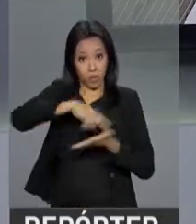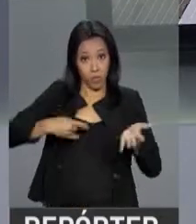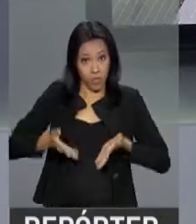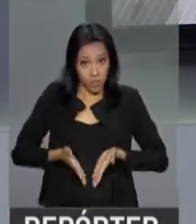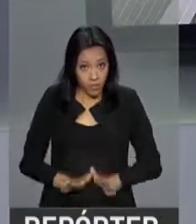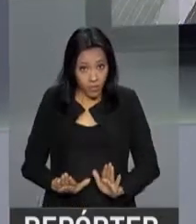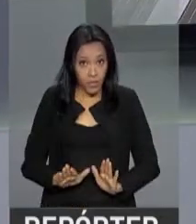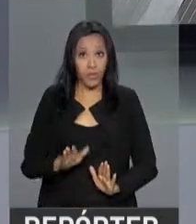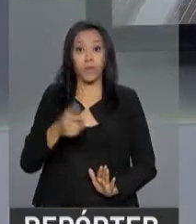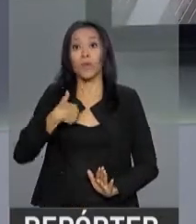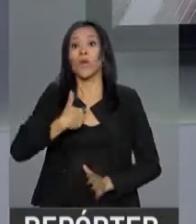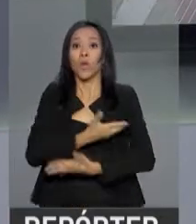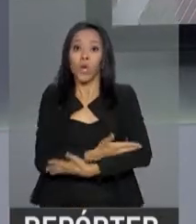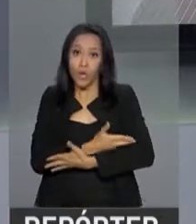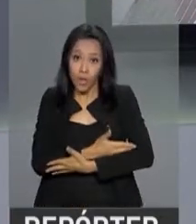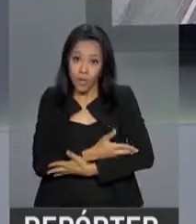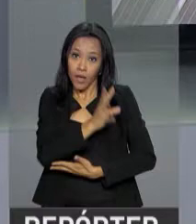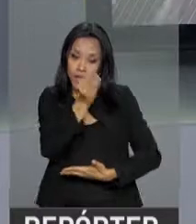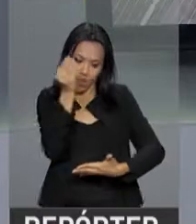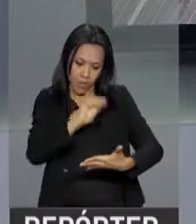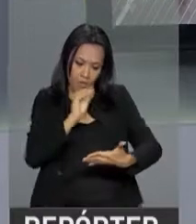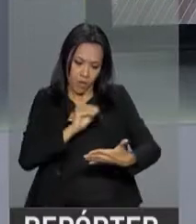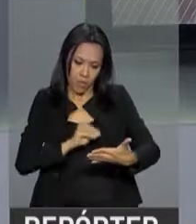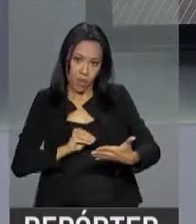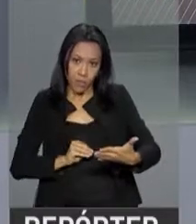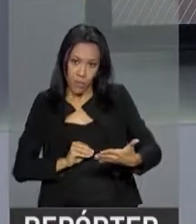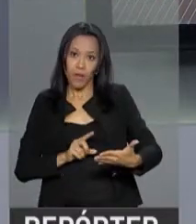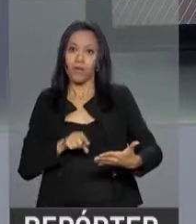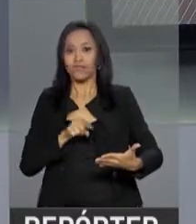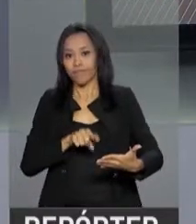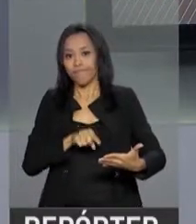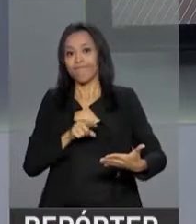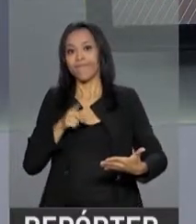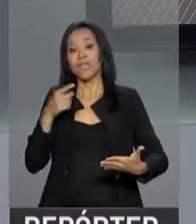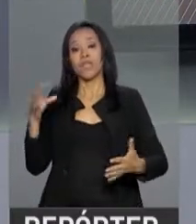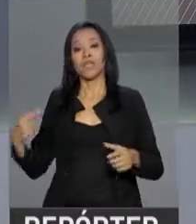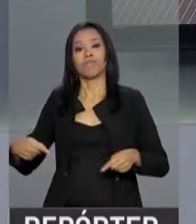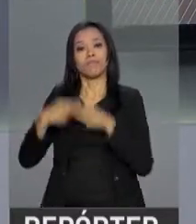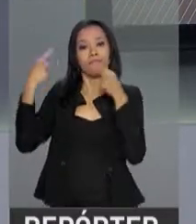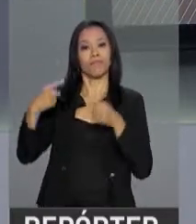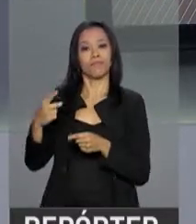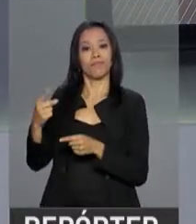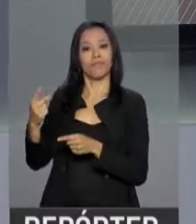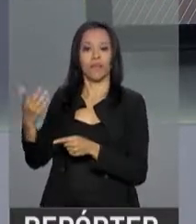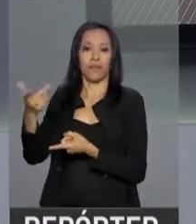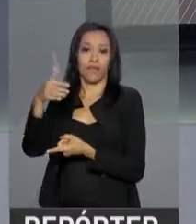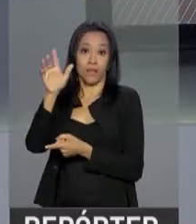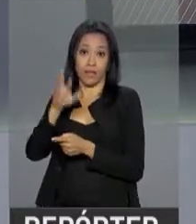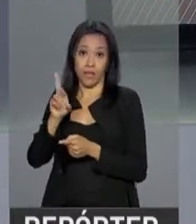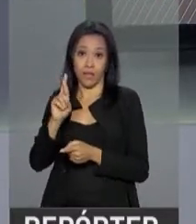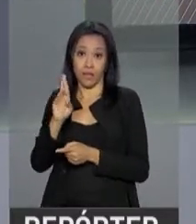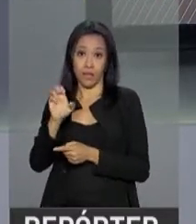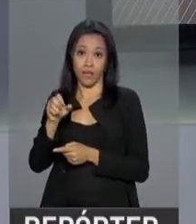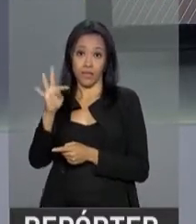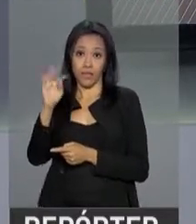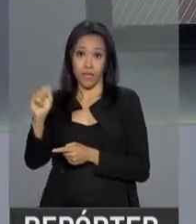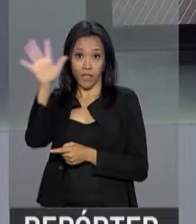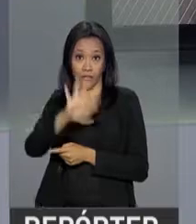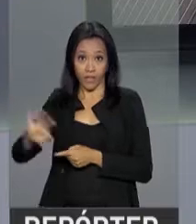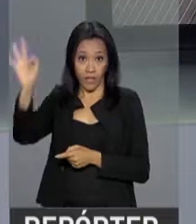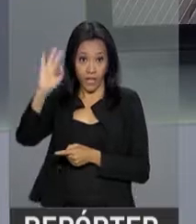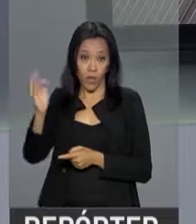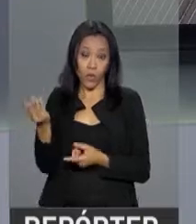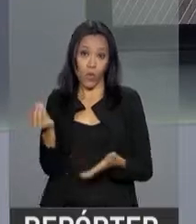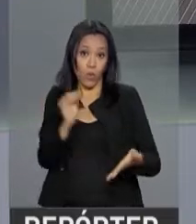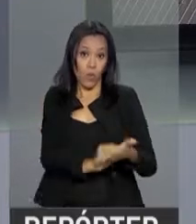os dados do recém-nascido são inseridos e validadas junto à base da receita federal de forma online imediatamente o número